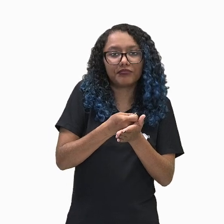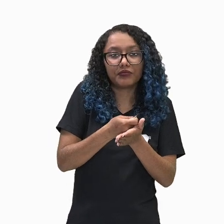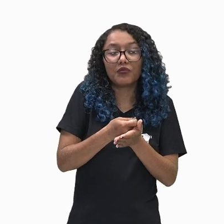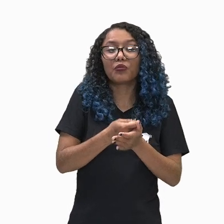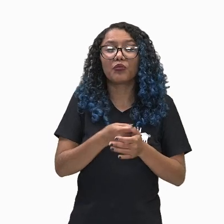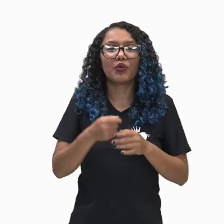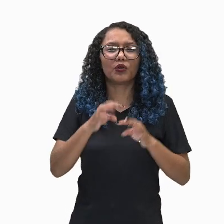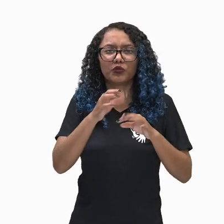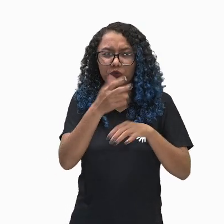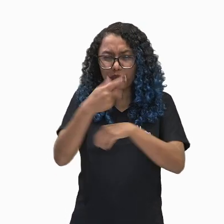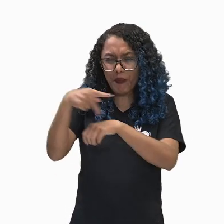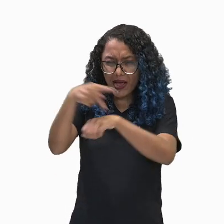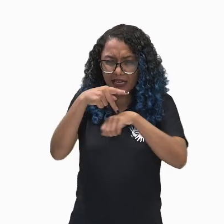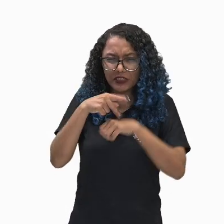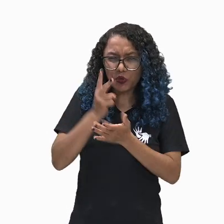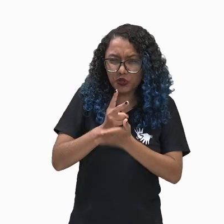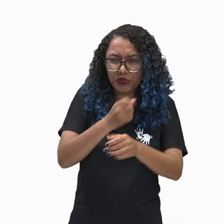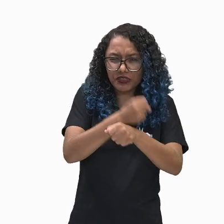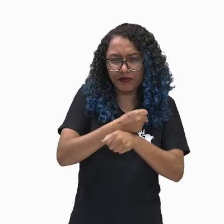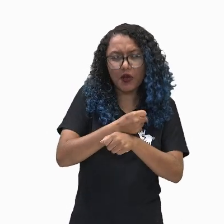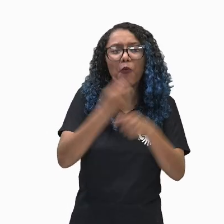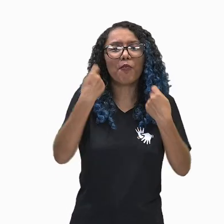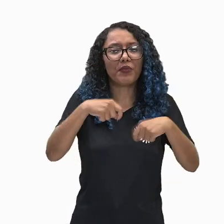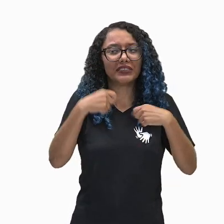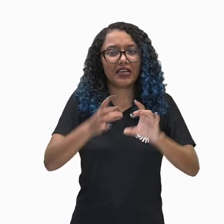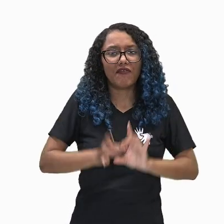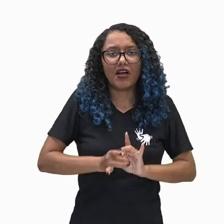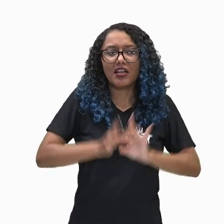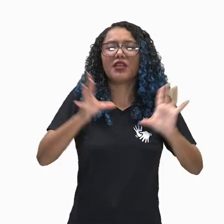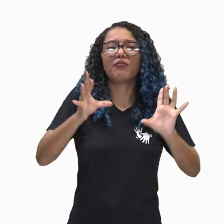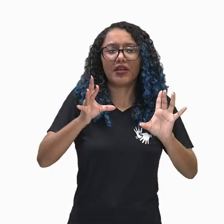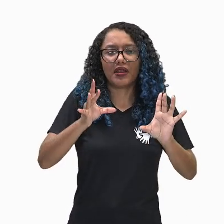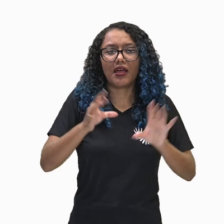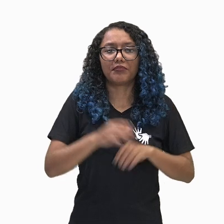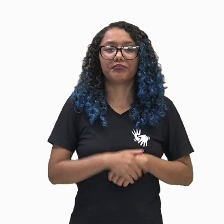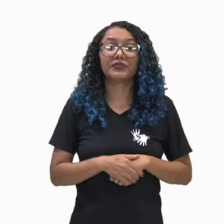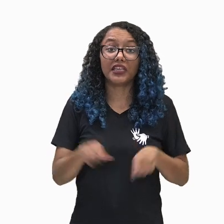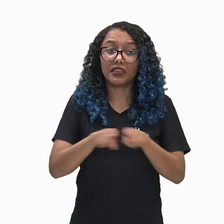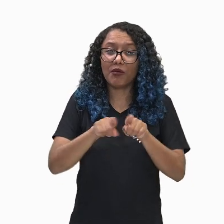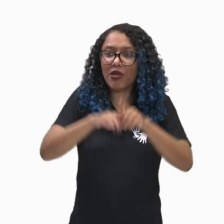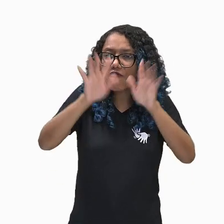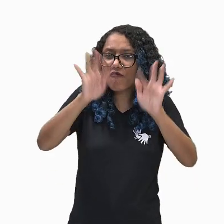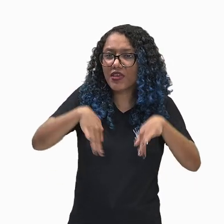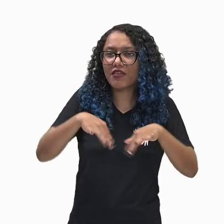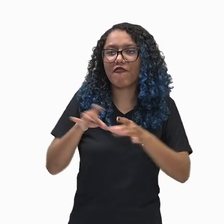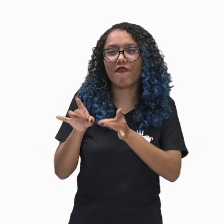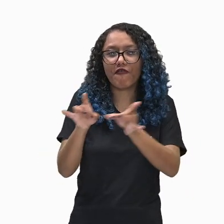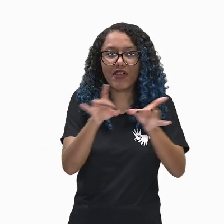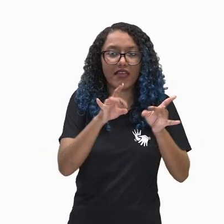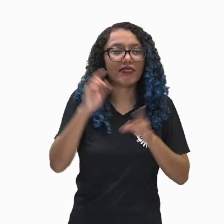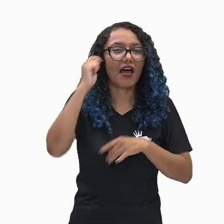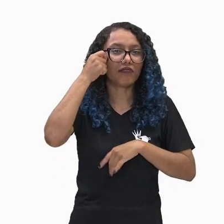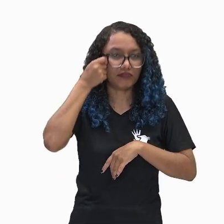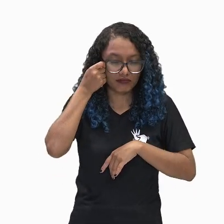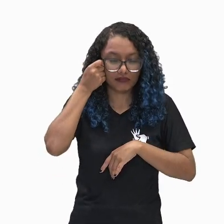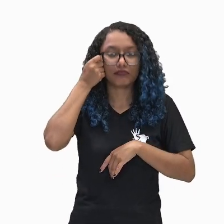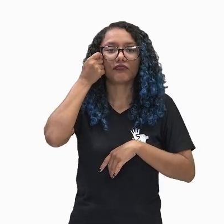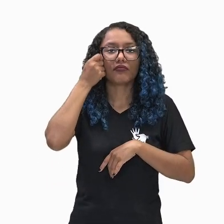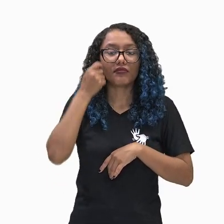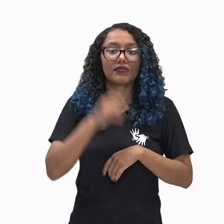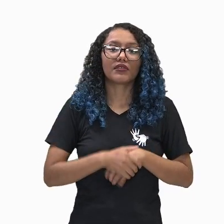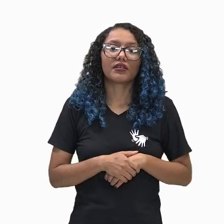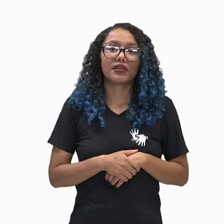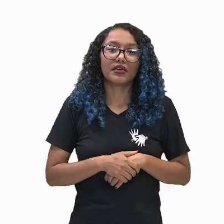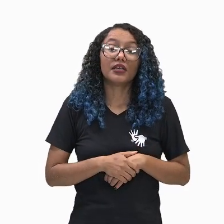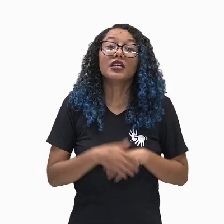seus países e acabassem, então, com o tráfico negreiro. Então, desde 1807, a